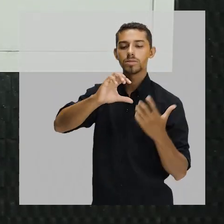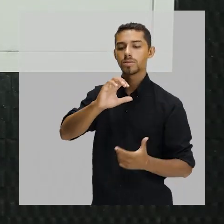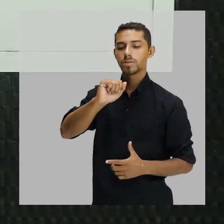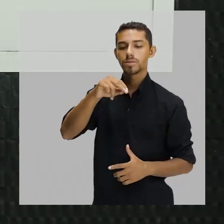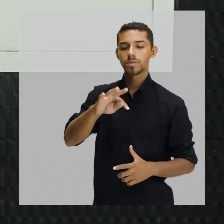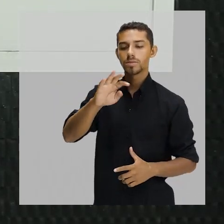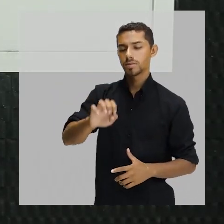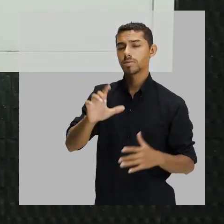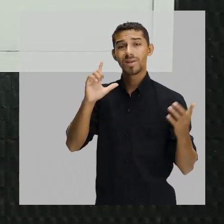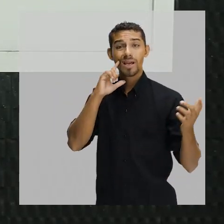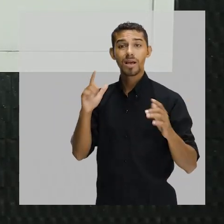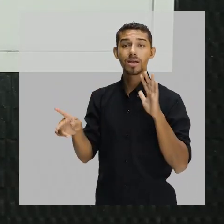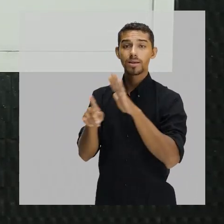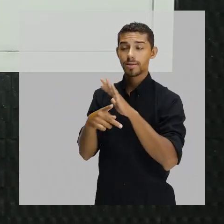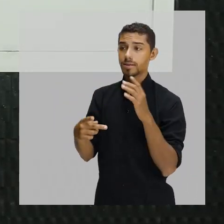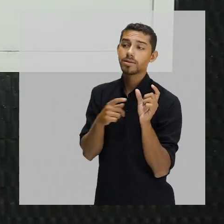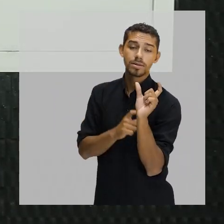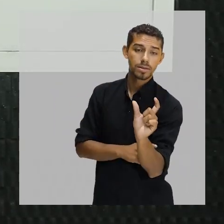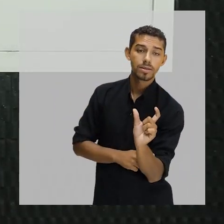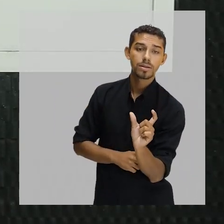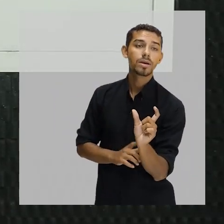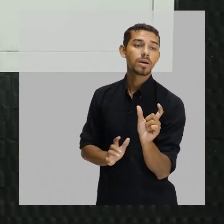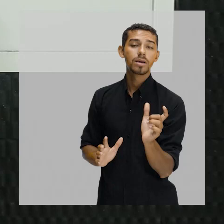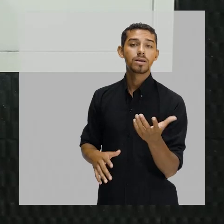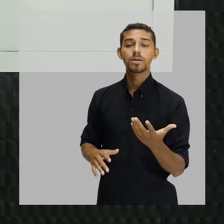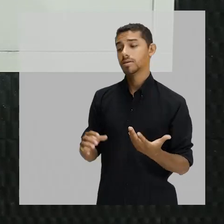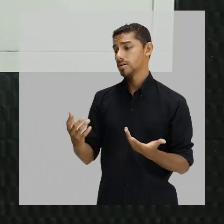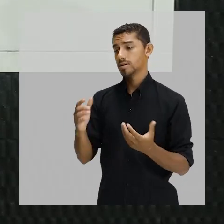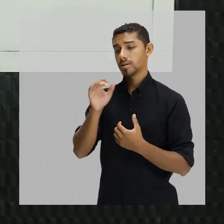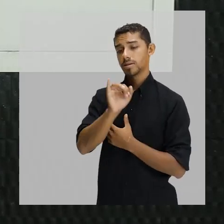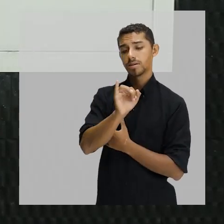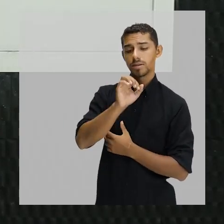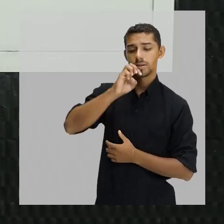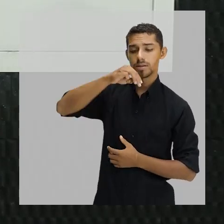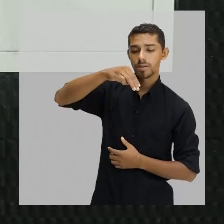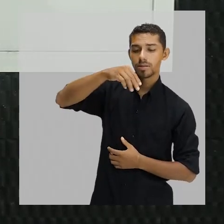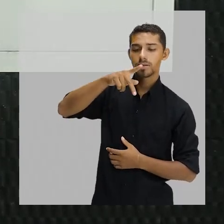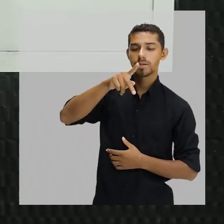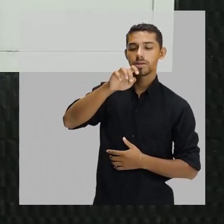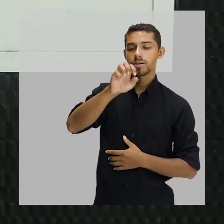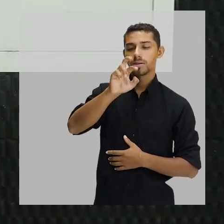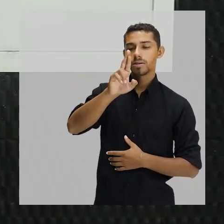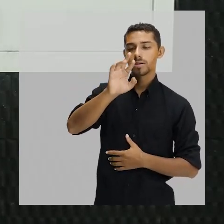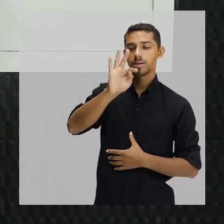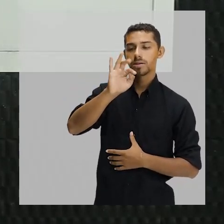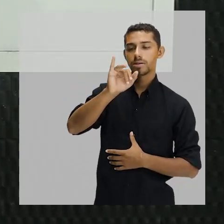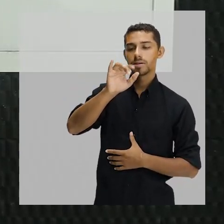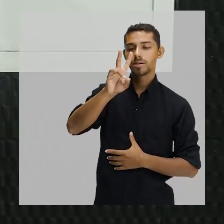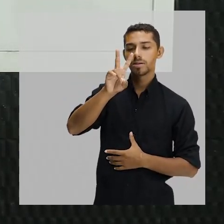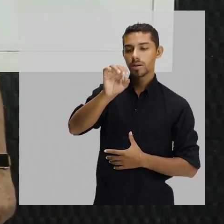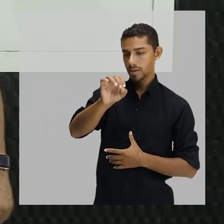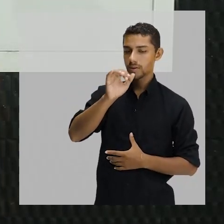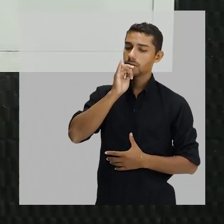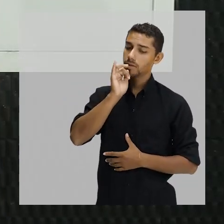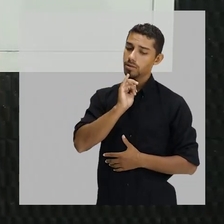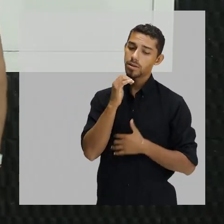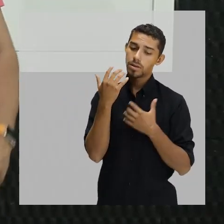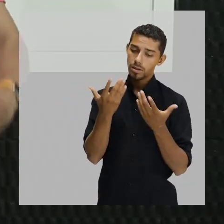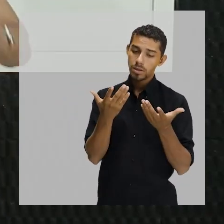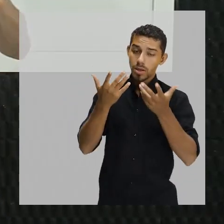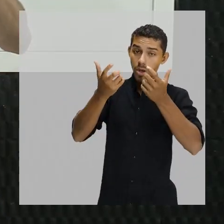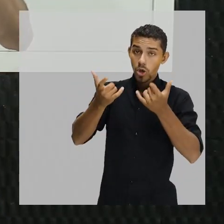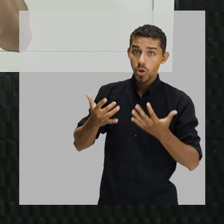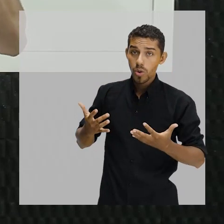Vou usar uma própria palavra kantiana que o Kant adorava, imperativo, né? Daí os imperativos categóricos. Tá? Mas veja